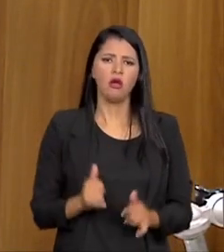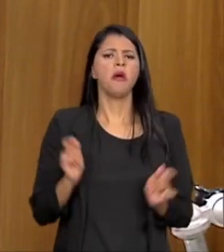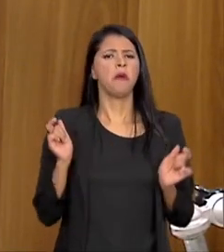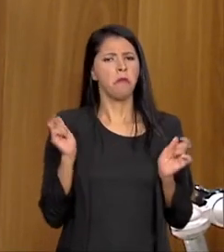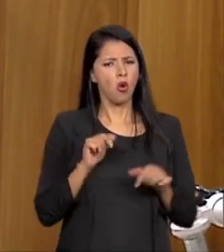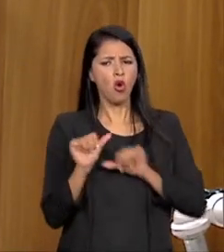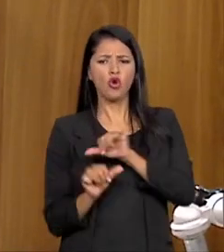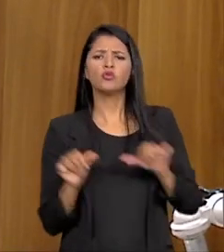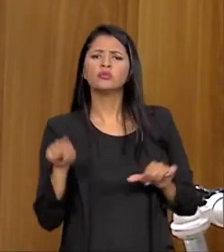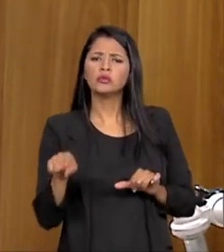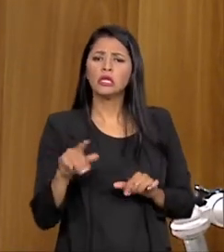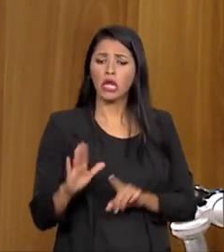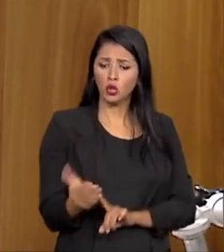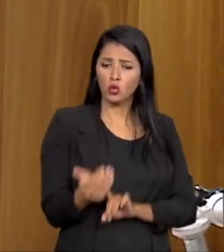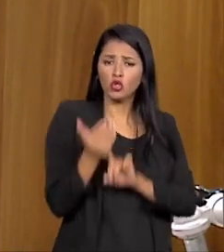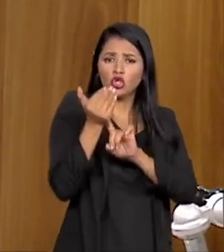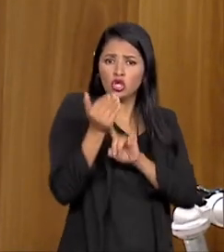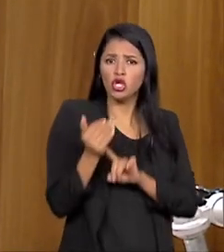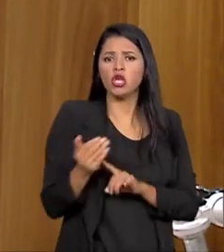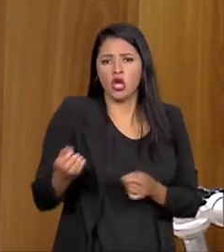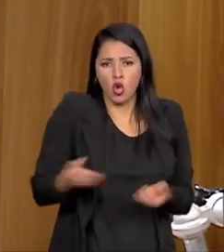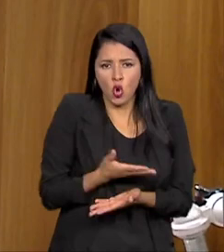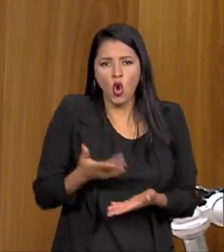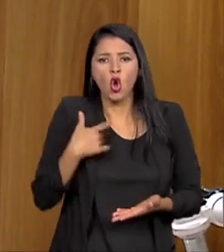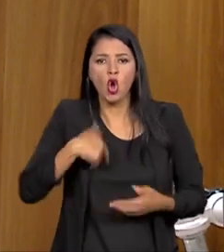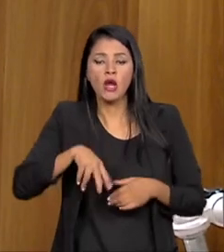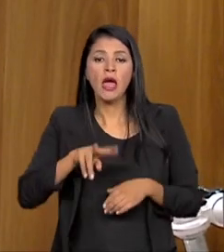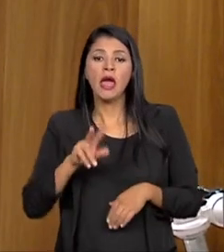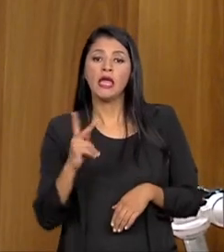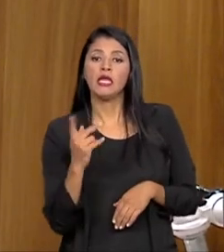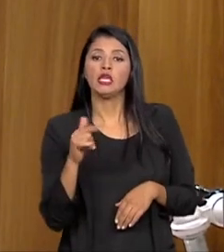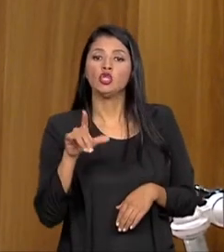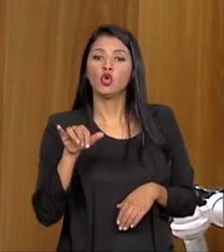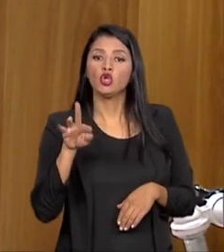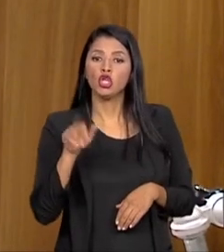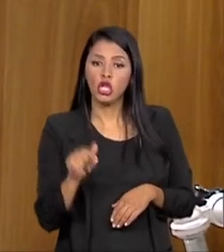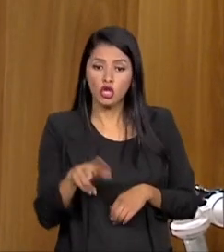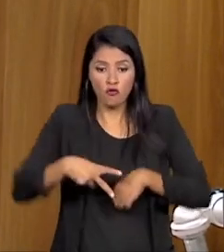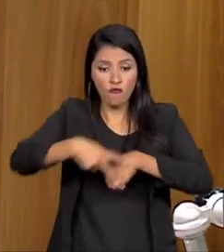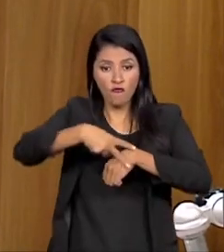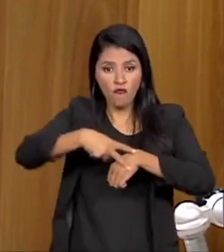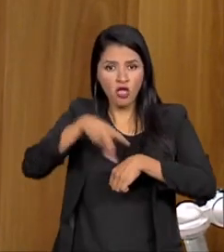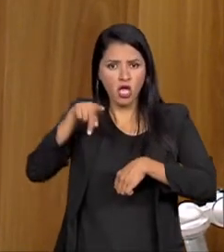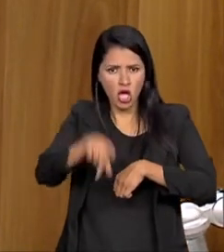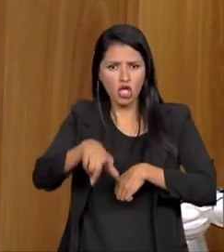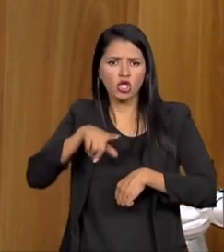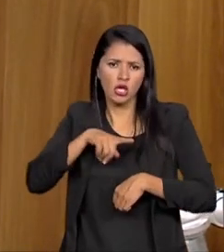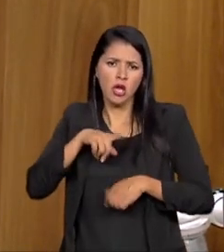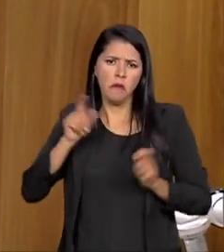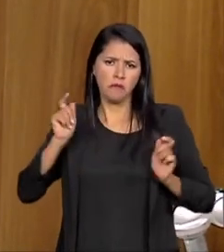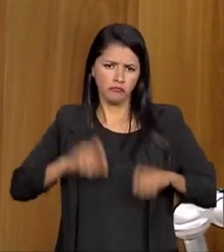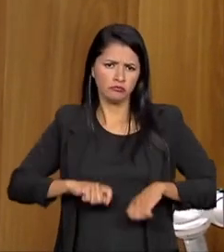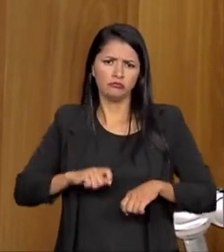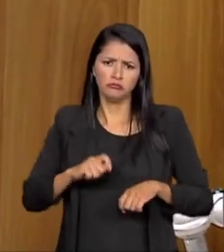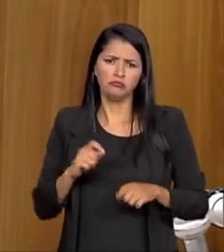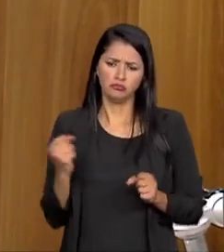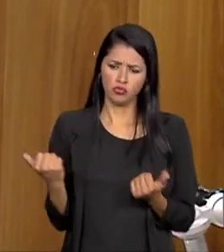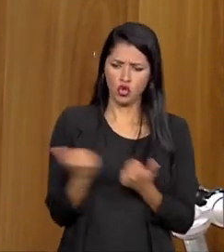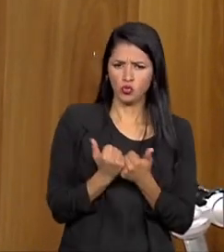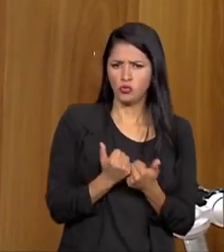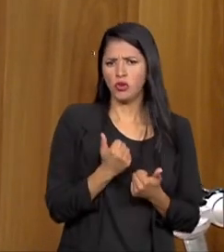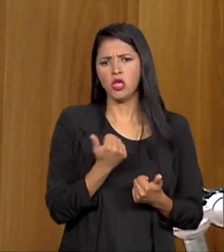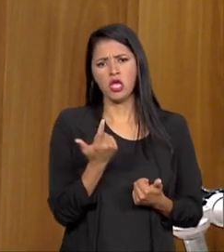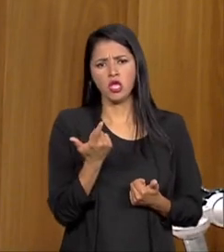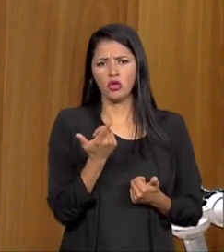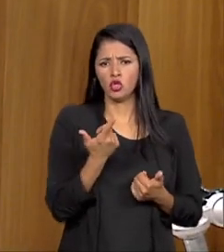modernas e hidrogênio Verde hidrogênio verde que é uma célula de combustível com bastante poder calorífero que pode substituir combustíveis